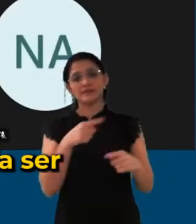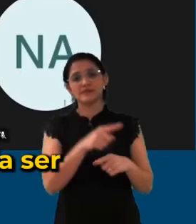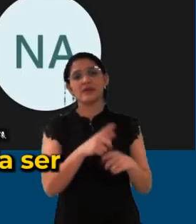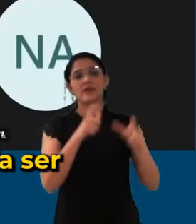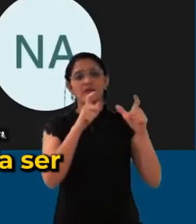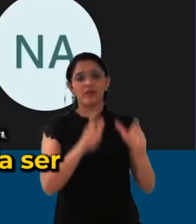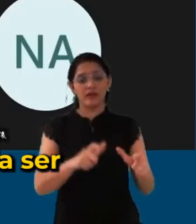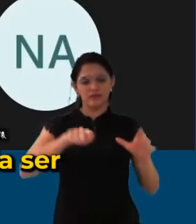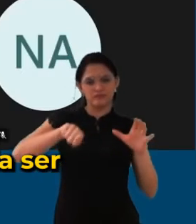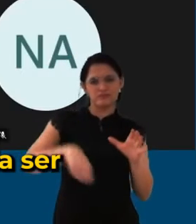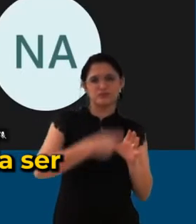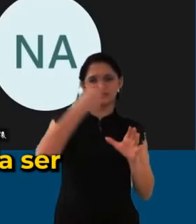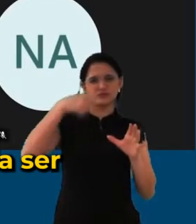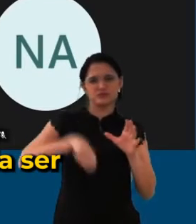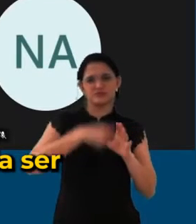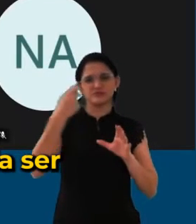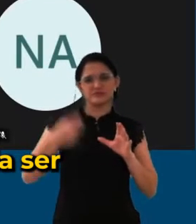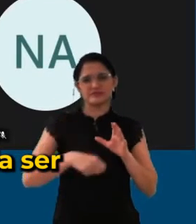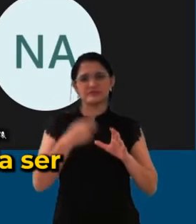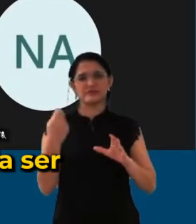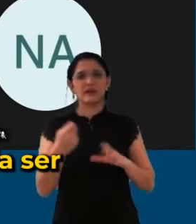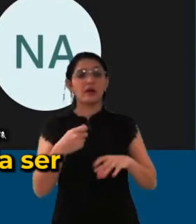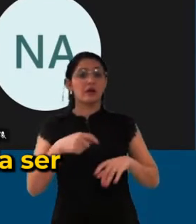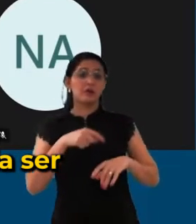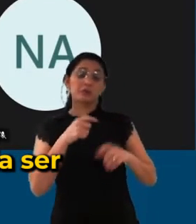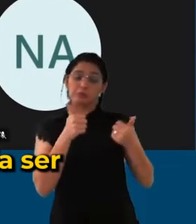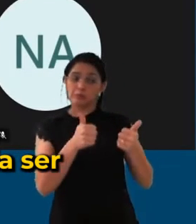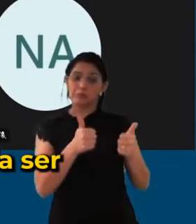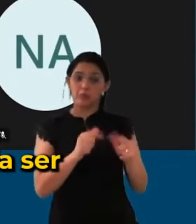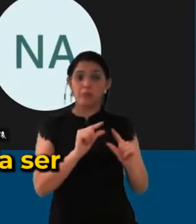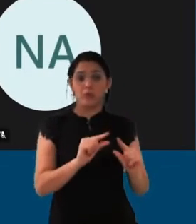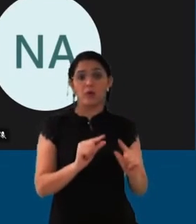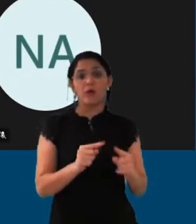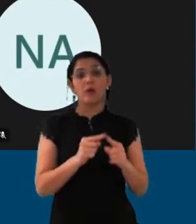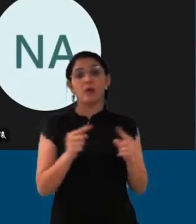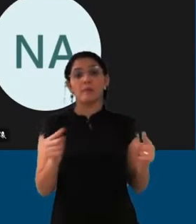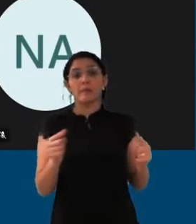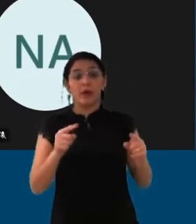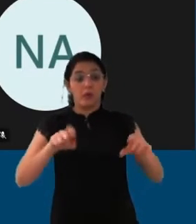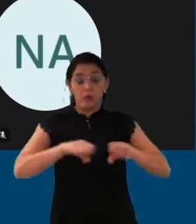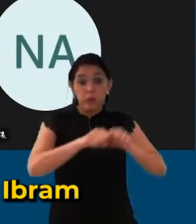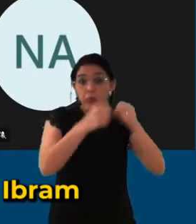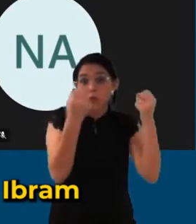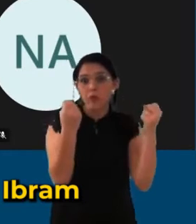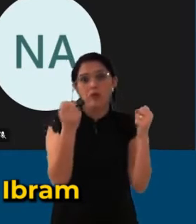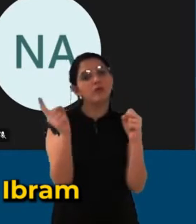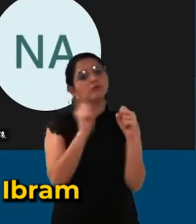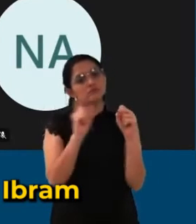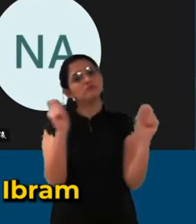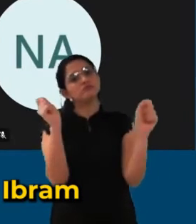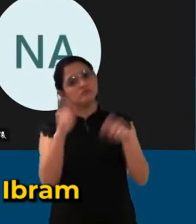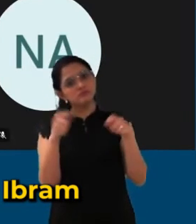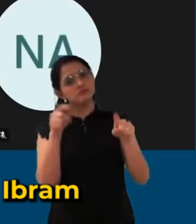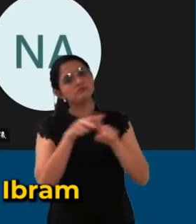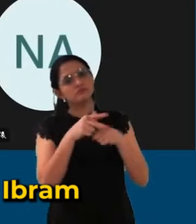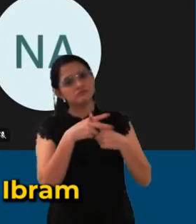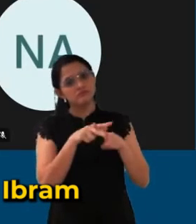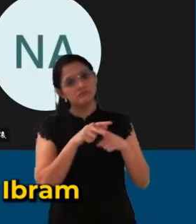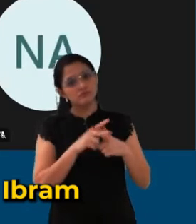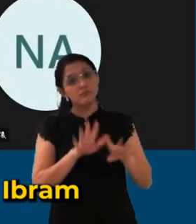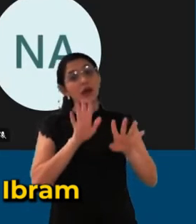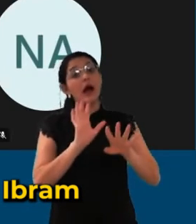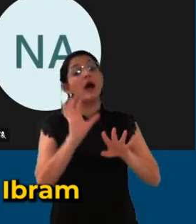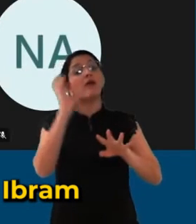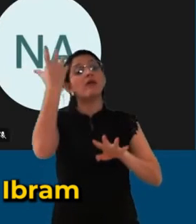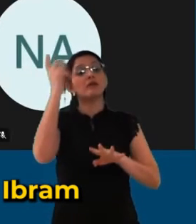da cava, que seria o momento em que a área deveria ser recuperada, a Votorantim